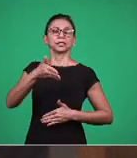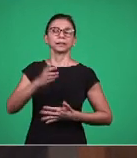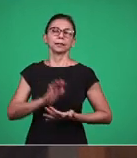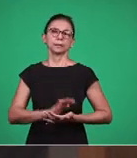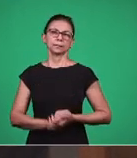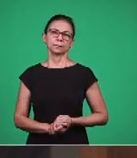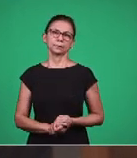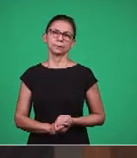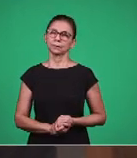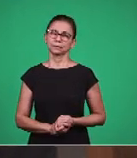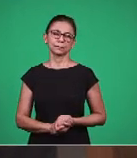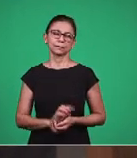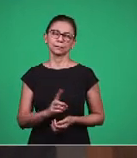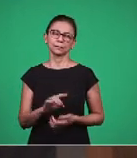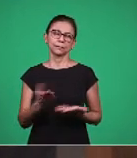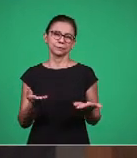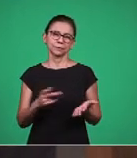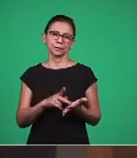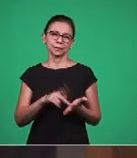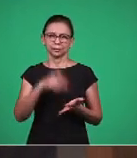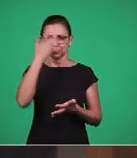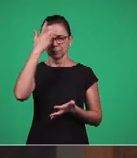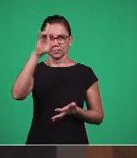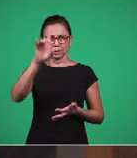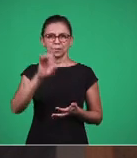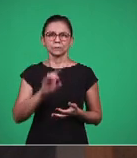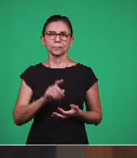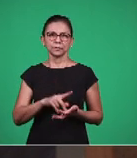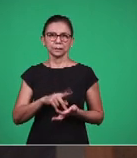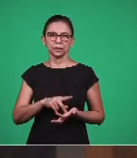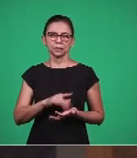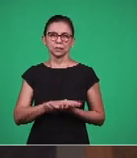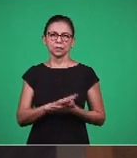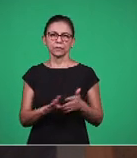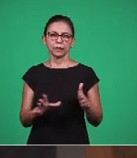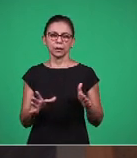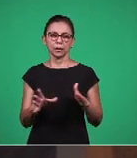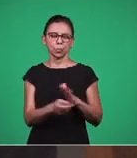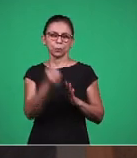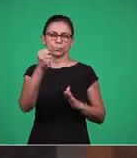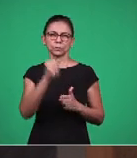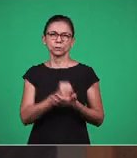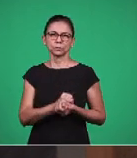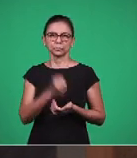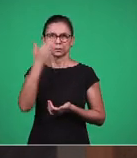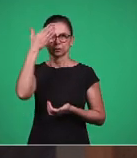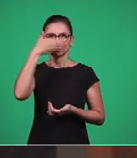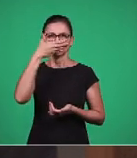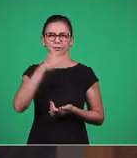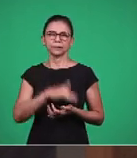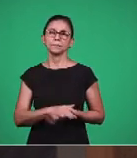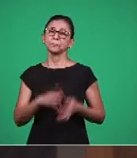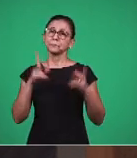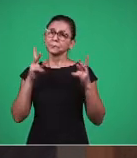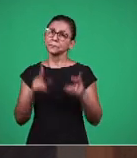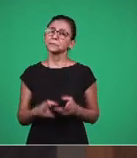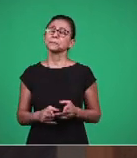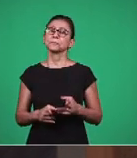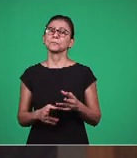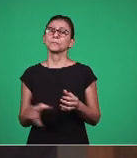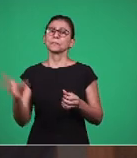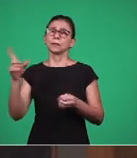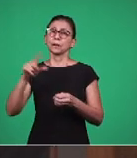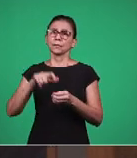o que você não queria que ele carregasse, mas ele carregou, você não viu. Então, a vinda do Senhor Jesus também será assim. Será